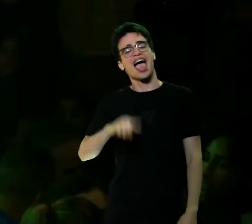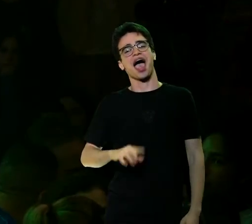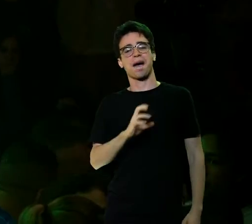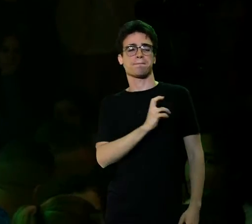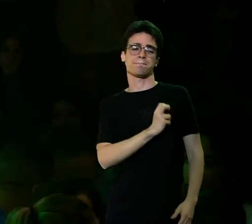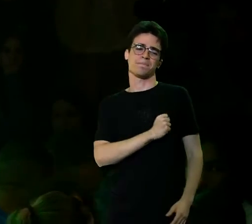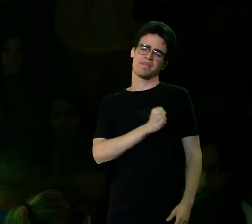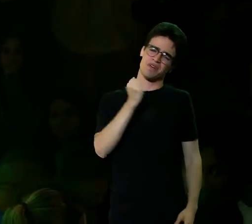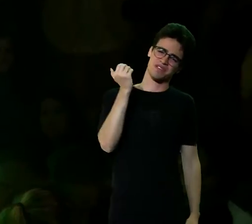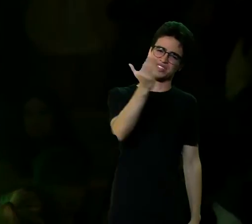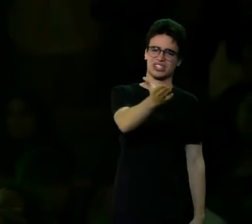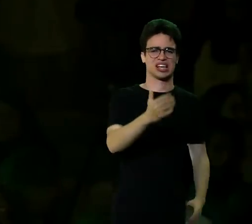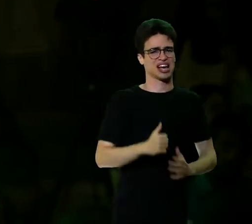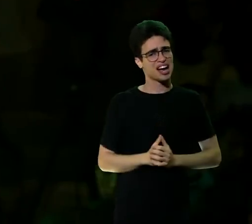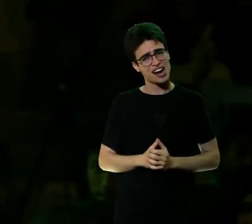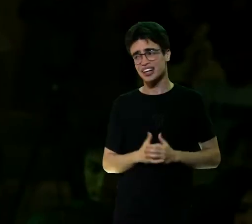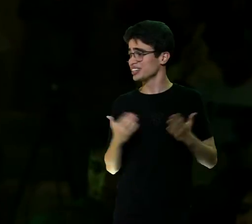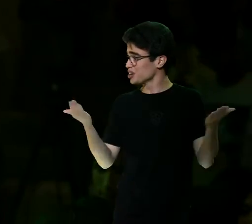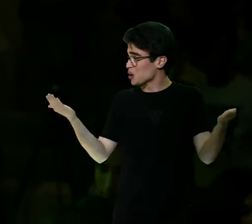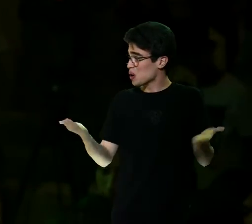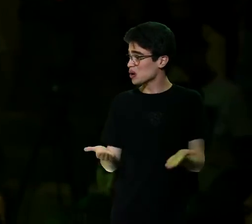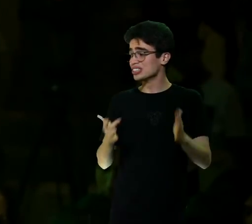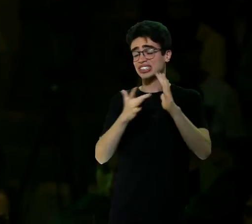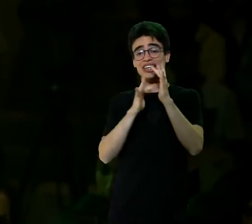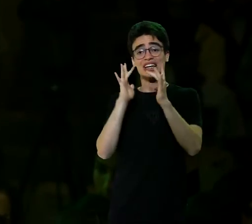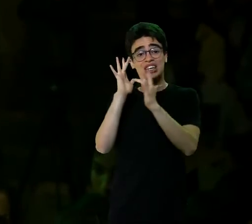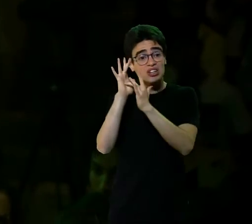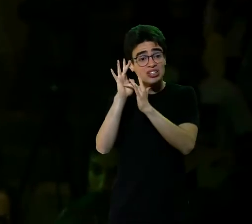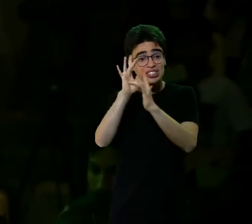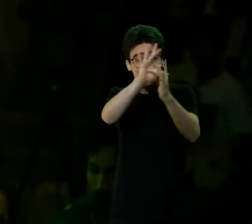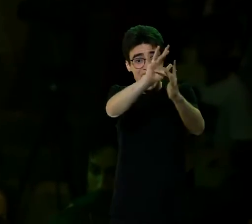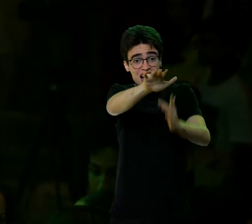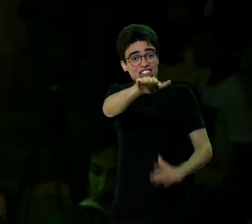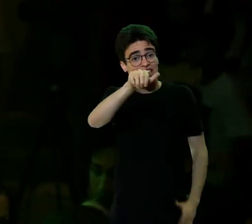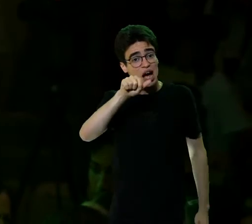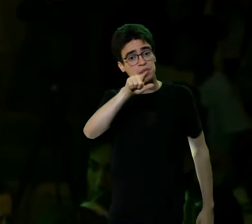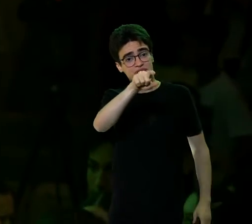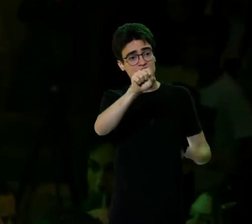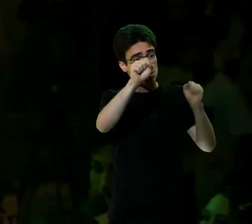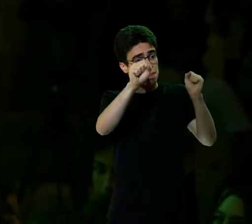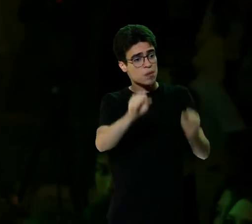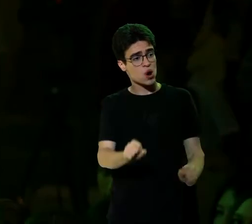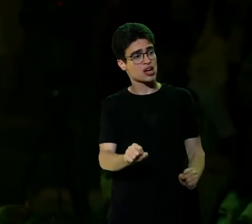E nessa noite agora Jesus está te chamando para você retribuir esse amor.